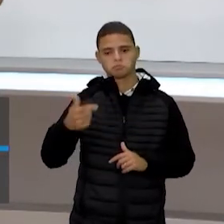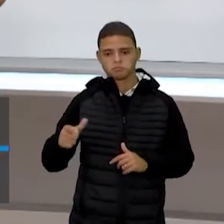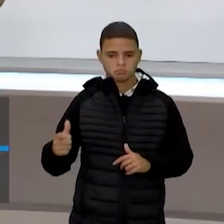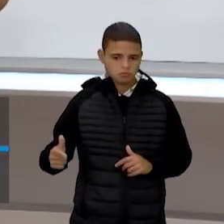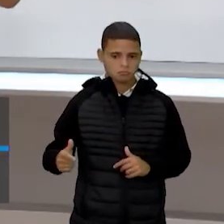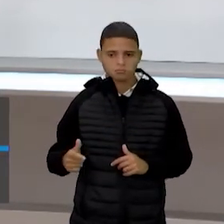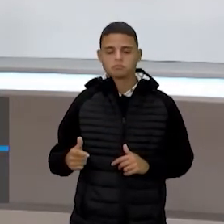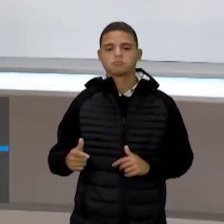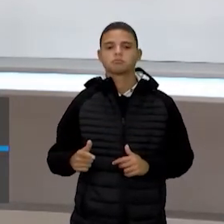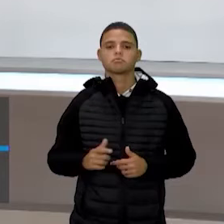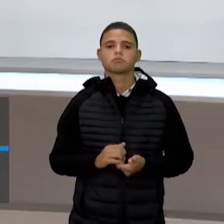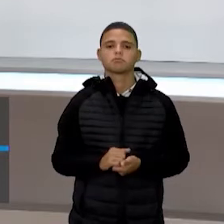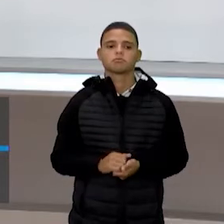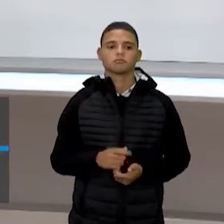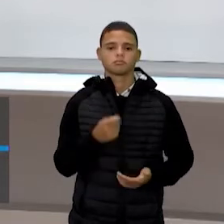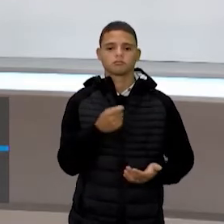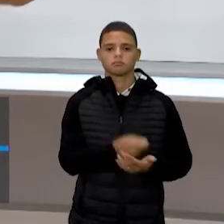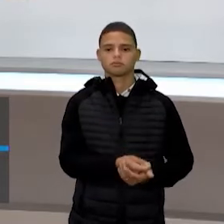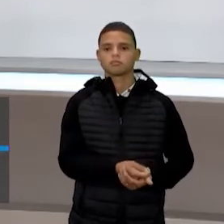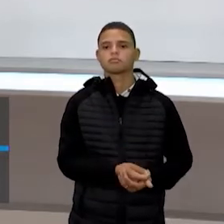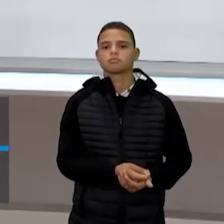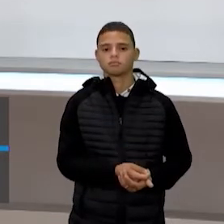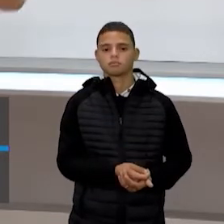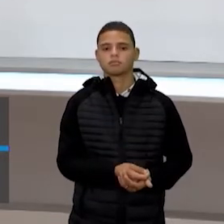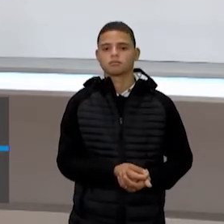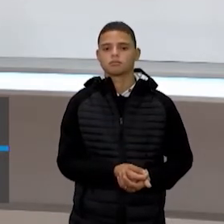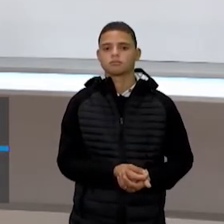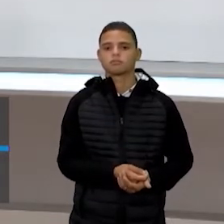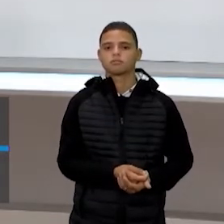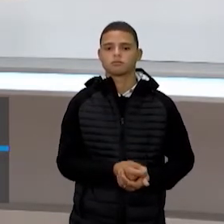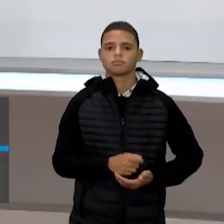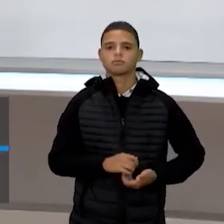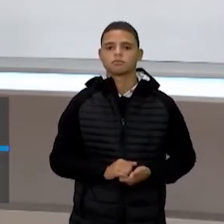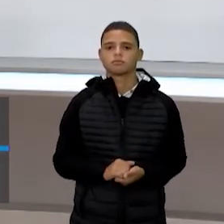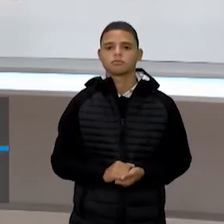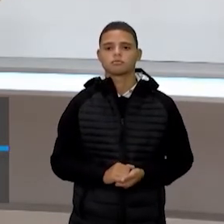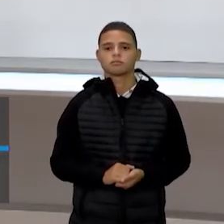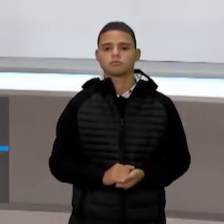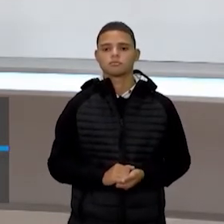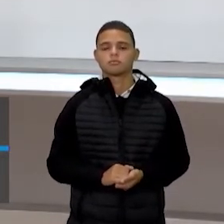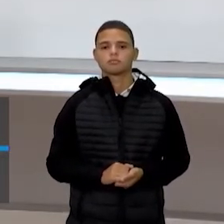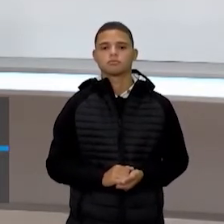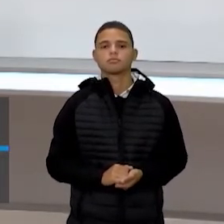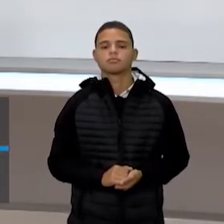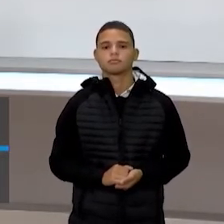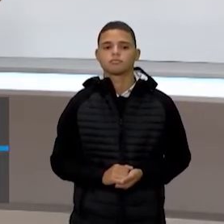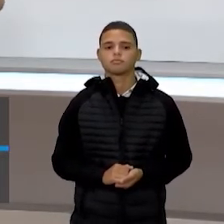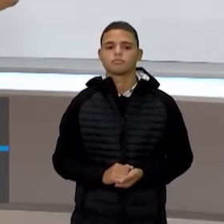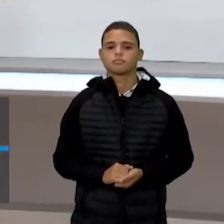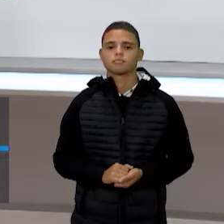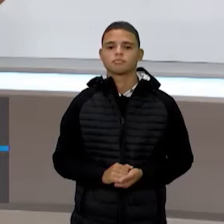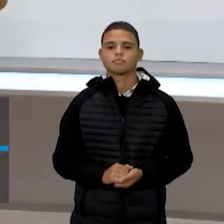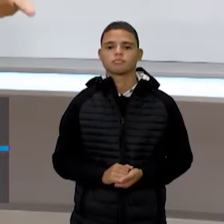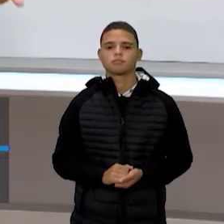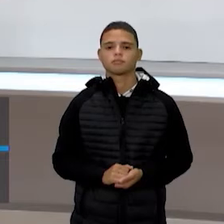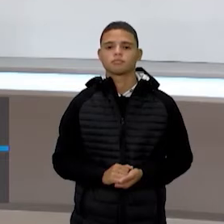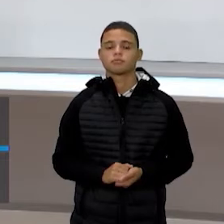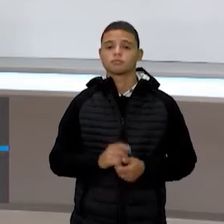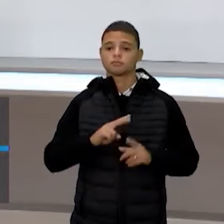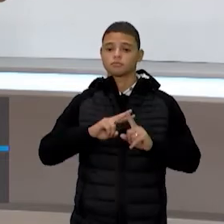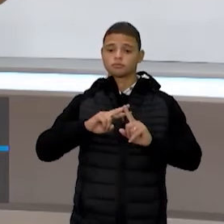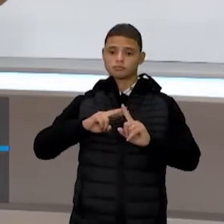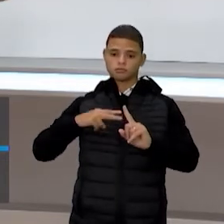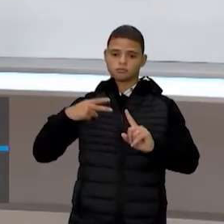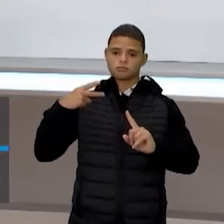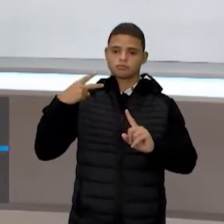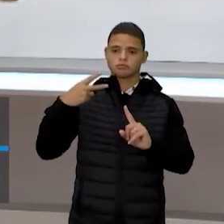nada disso, né, for uma compra assim sumária mesmo, peguei os produtos, passei no caixa, não pedi desconto, não pedi nada, se eu dobro a quantidade